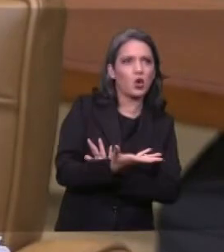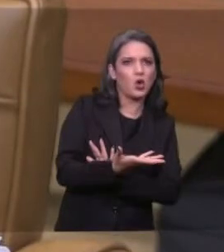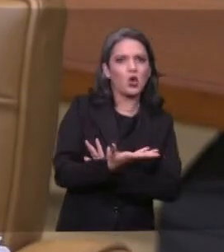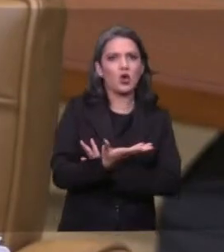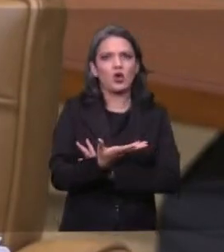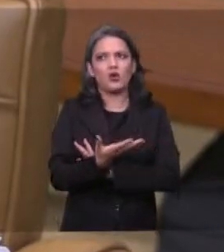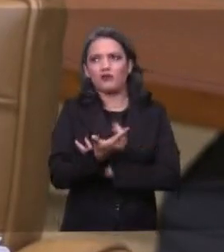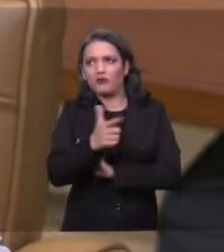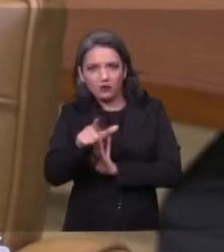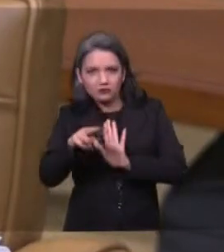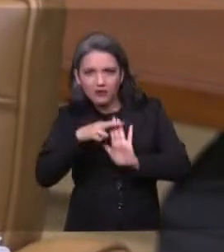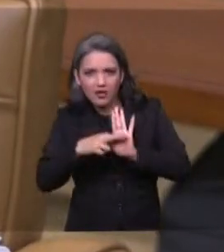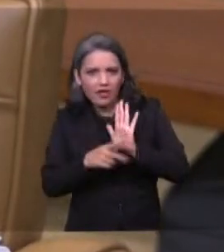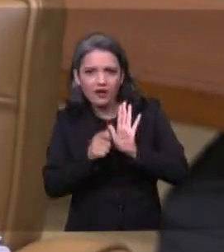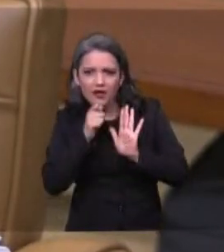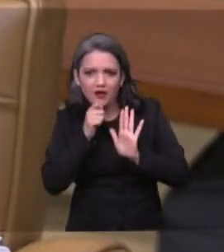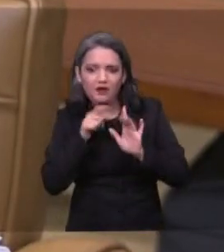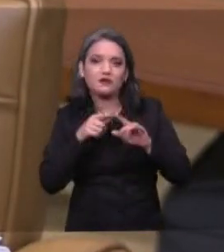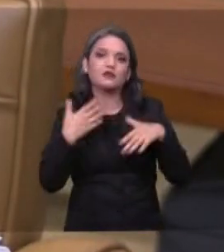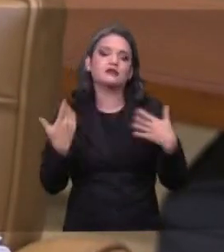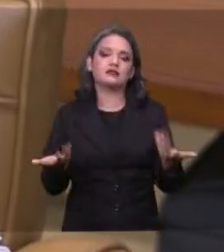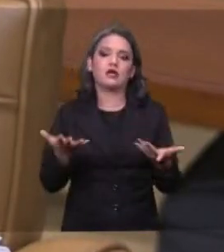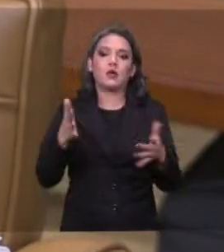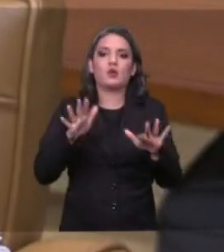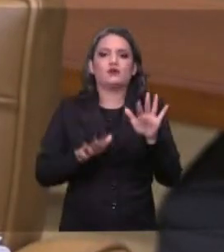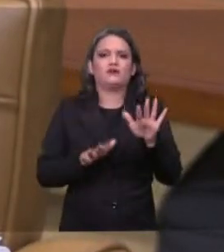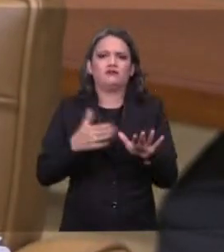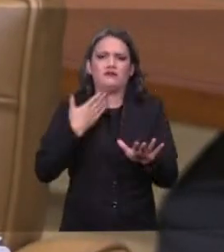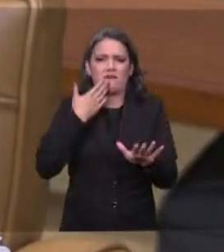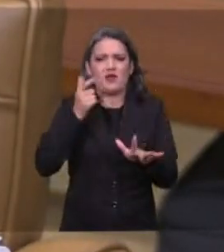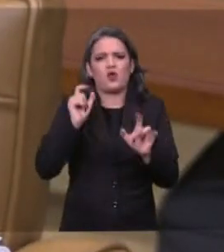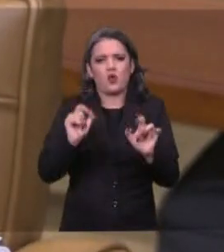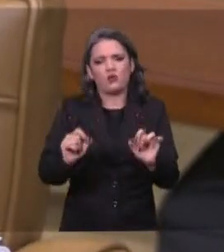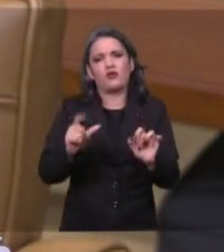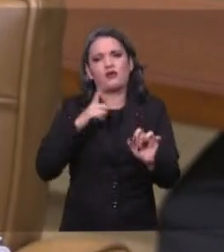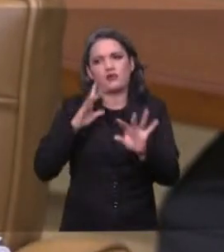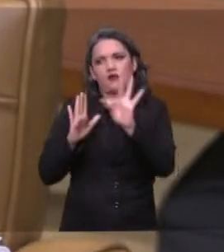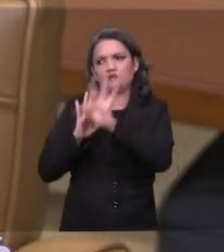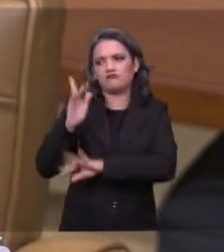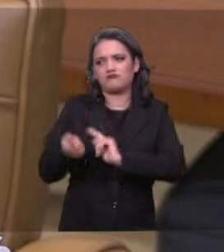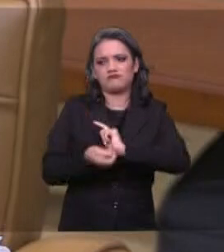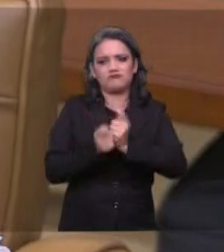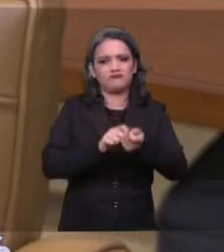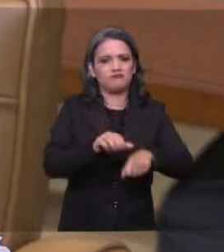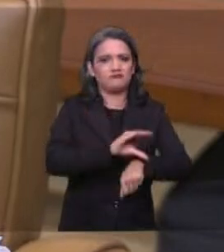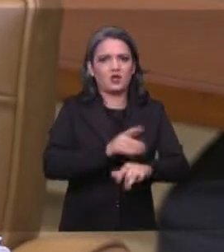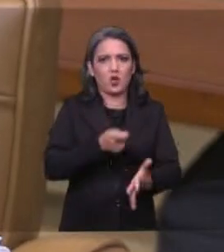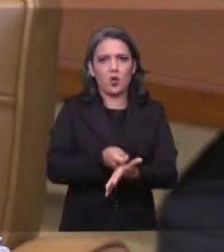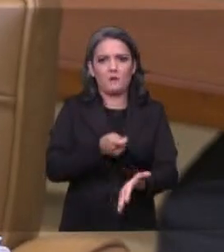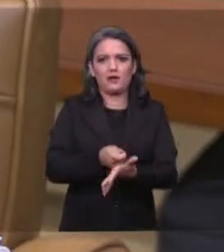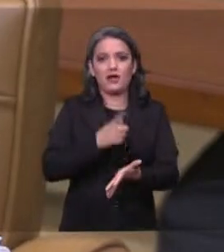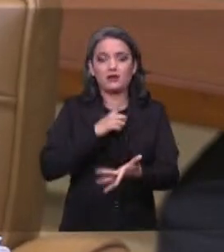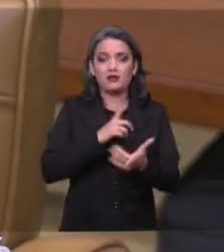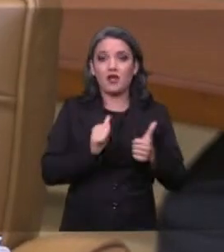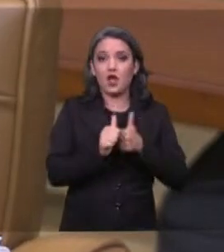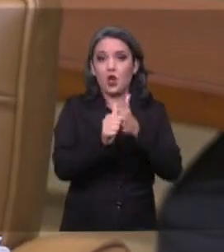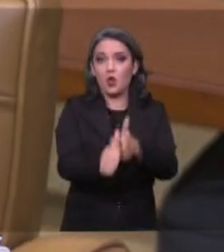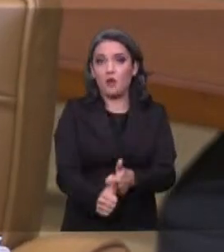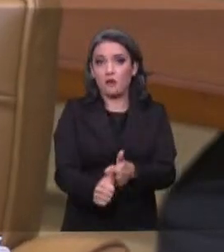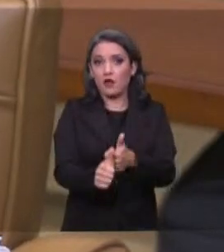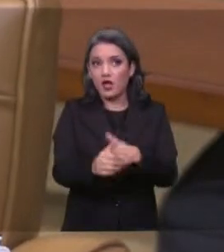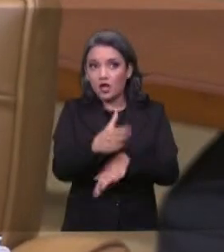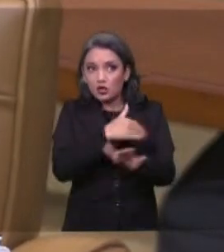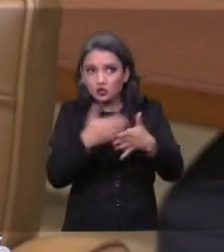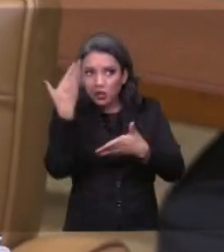não disciplinou, talvez realmente seja melhor dar uma interpretação conforme da obrigatoriedade de acompanhamento de todas as